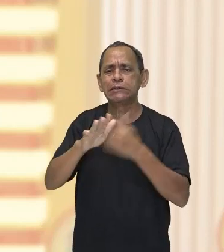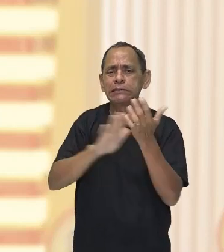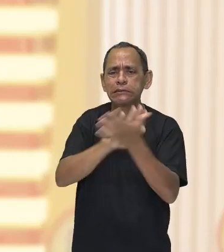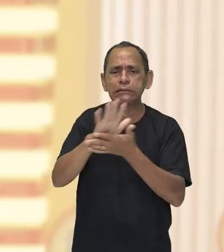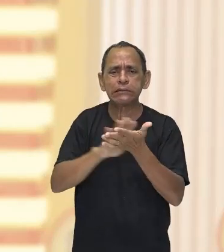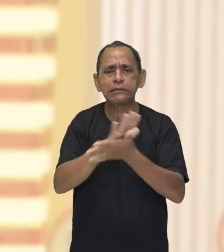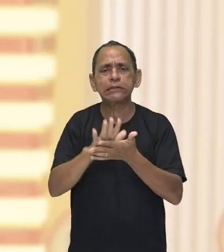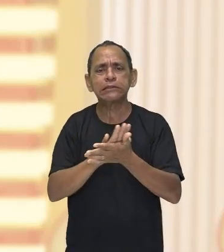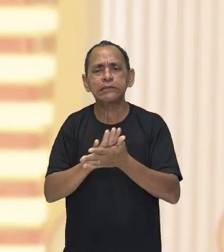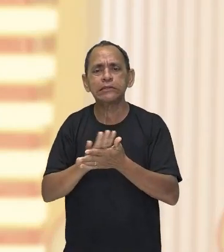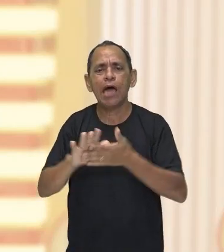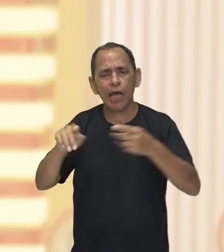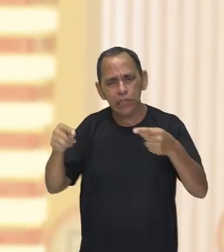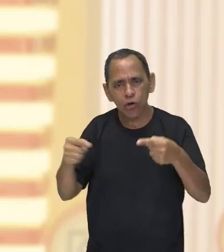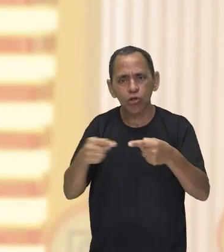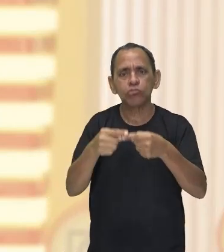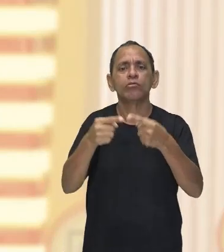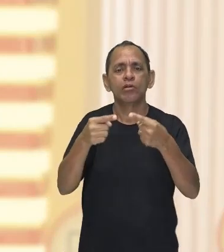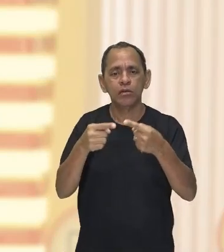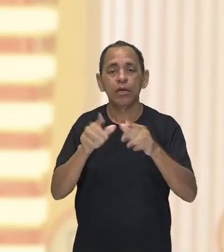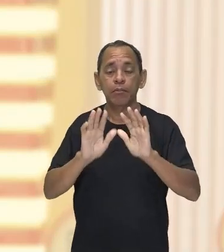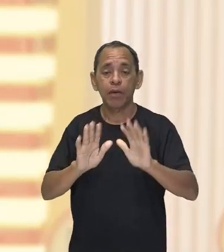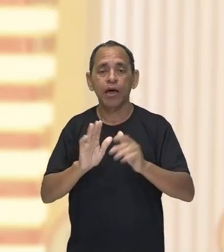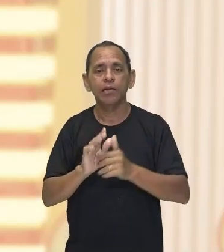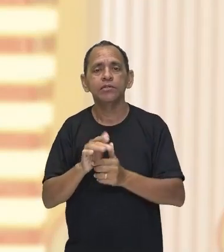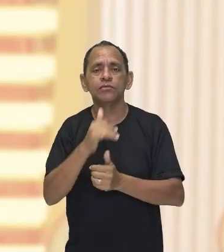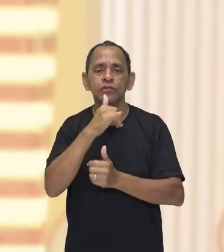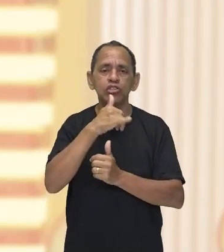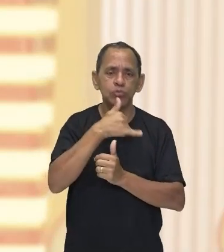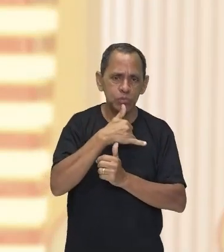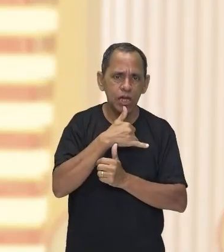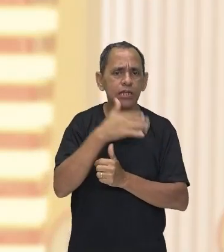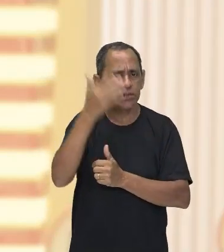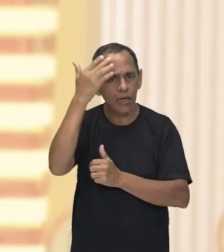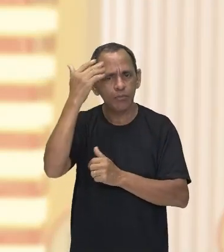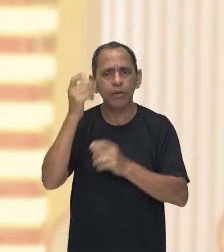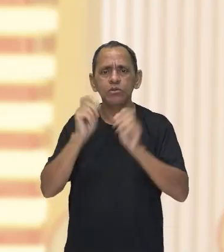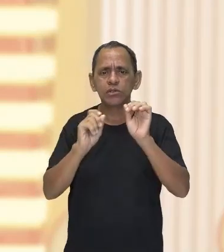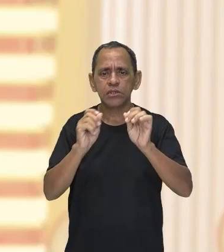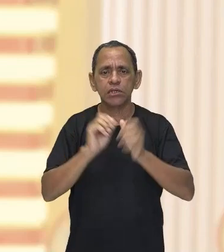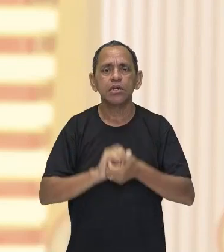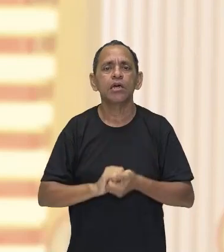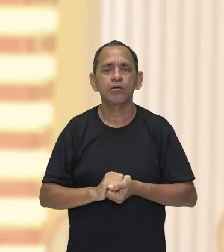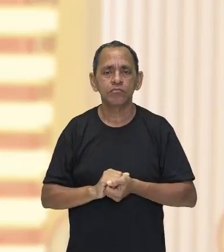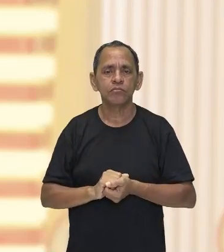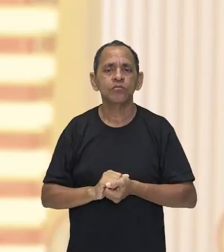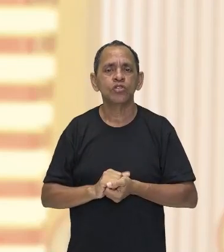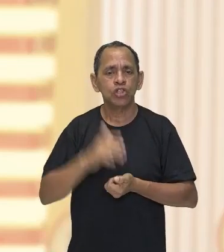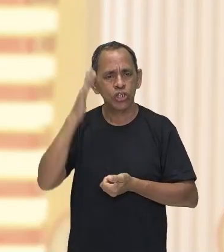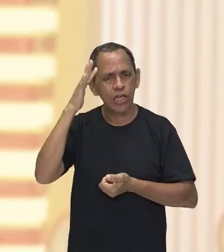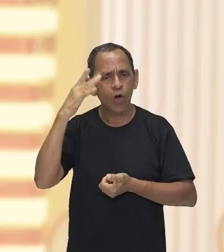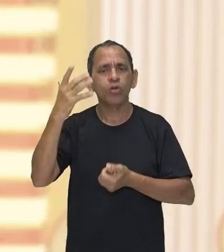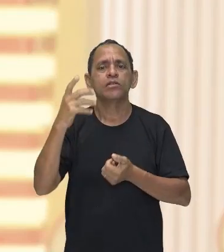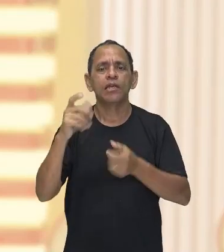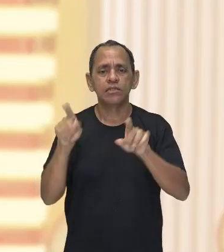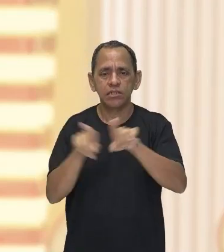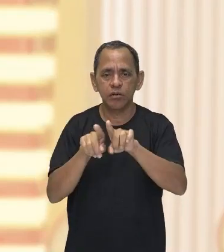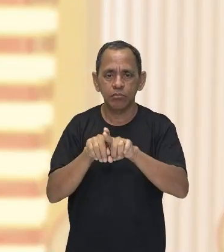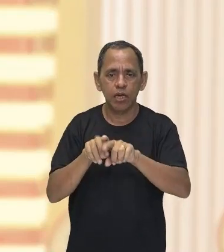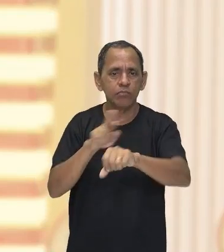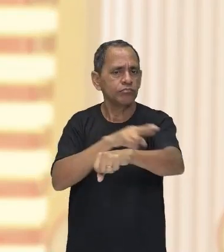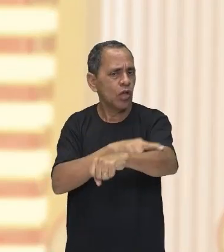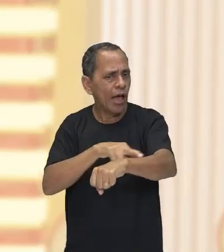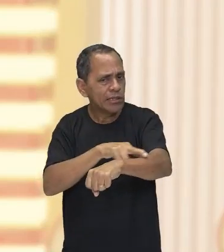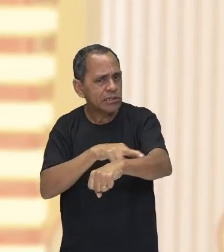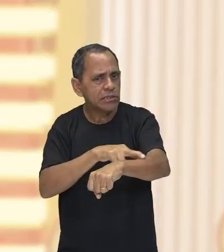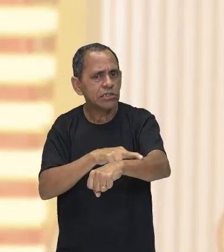trabalhadores, mas que infelizmente, né, a gente sabe que os resquícios então do racismo, né, aí misturado um pouco